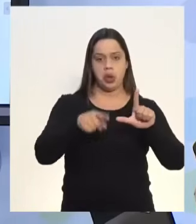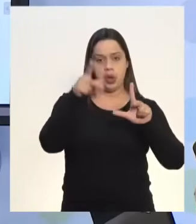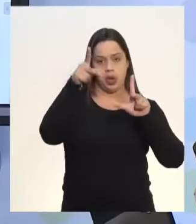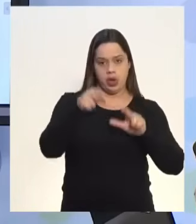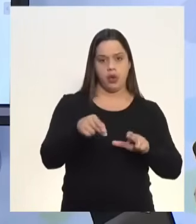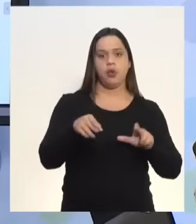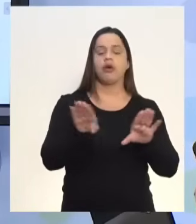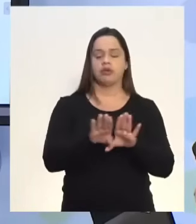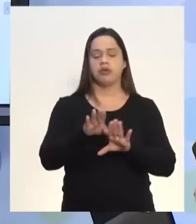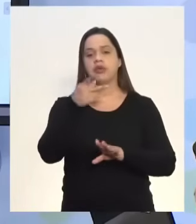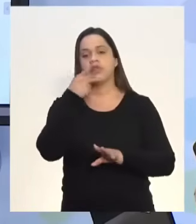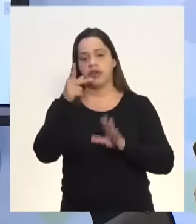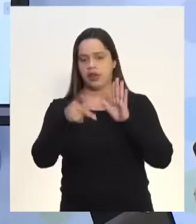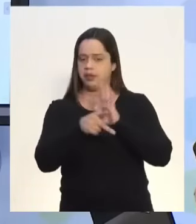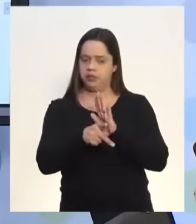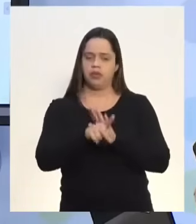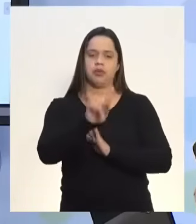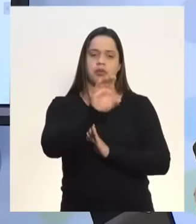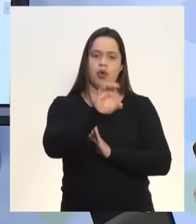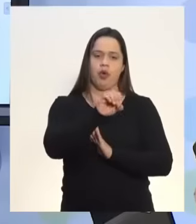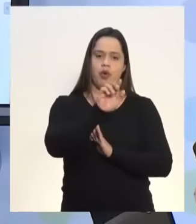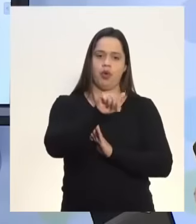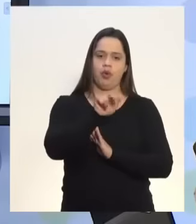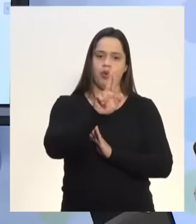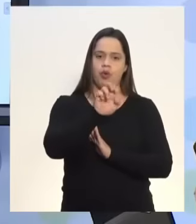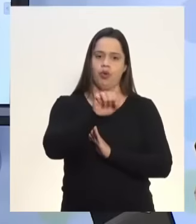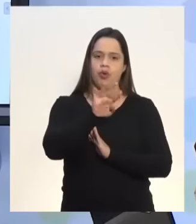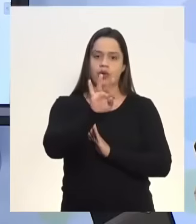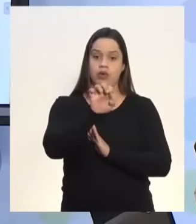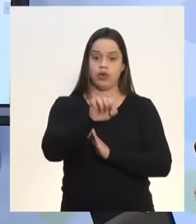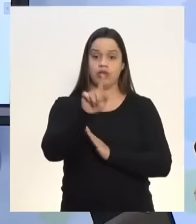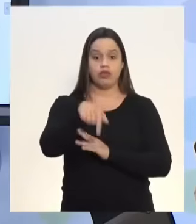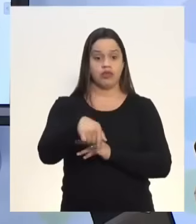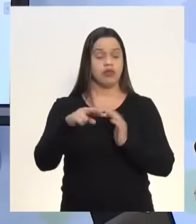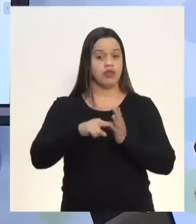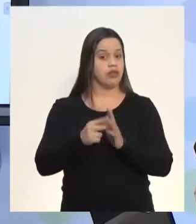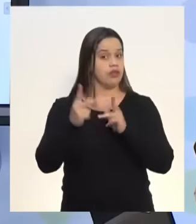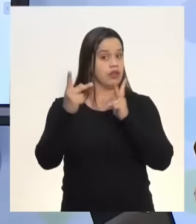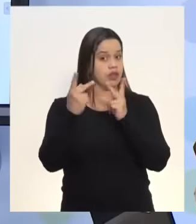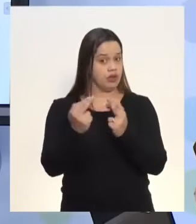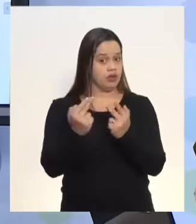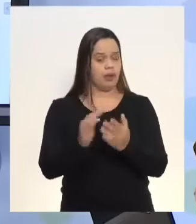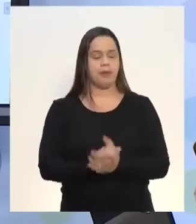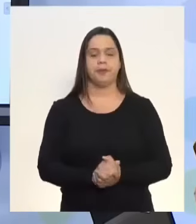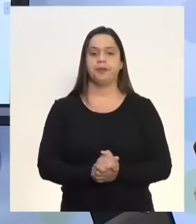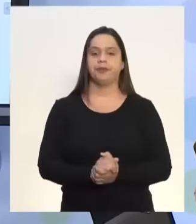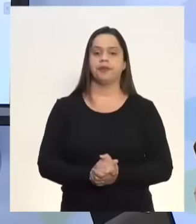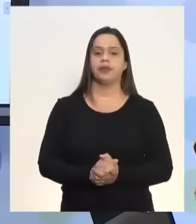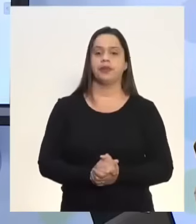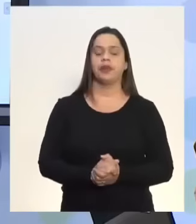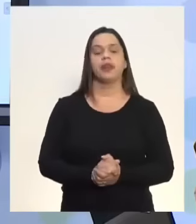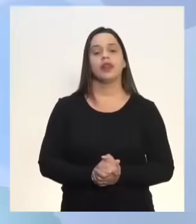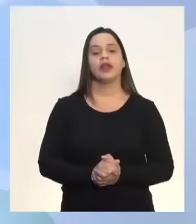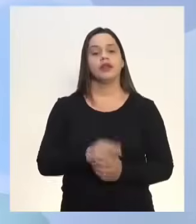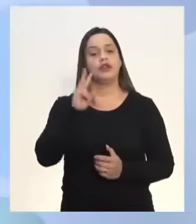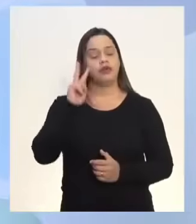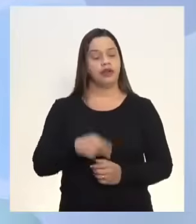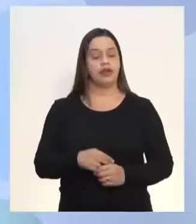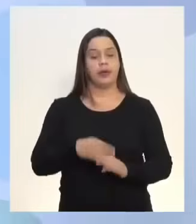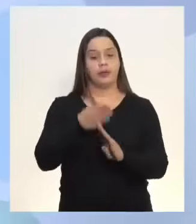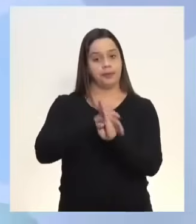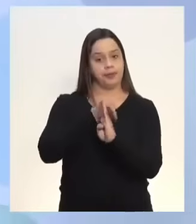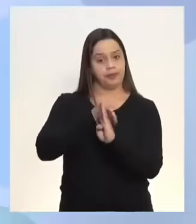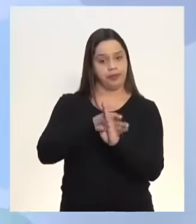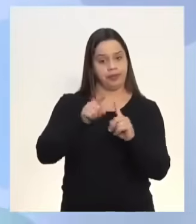congruente. No caso aqui do quadrado, do cubo, nós vamos ter o seguinte. Esse lado de quadrado aqui,